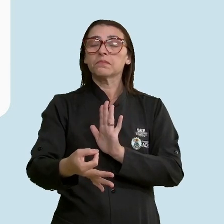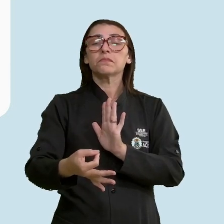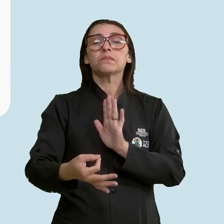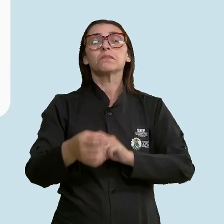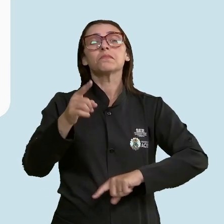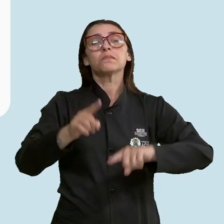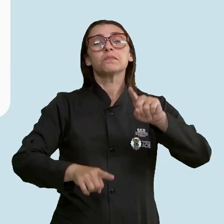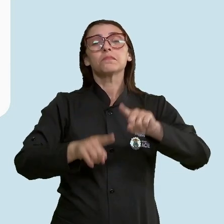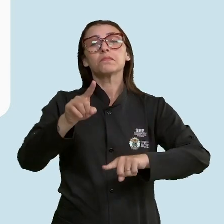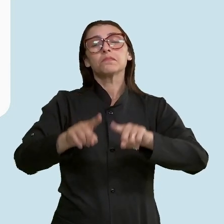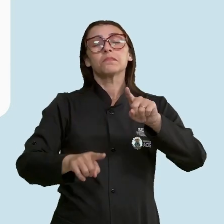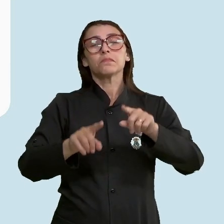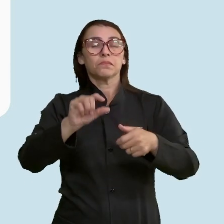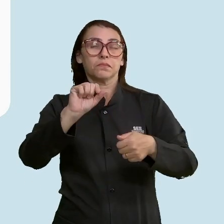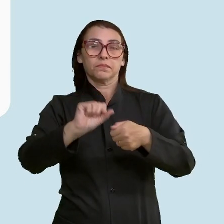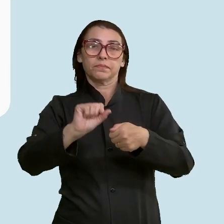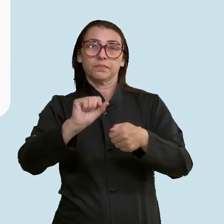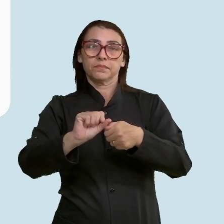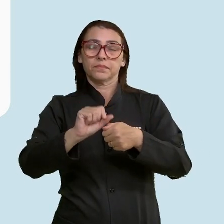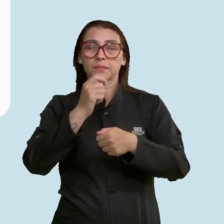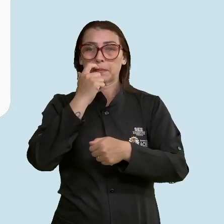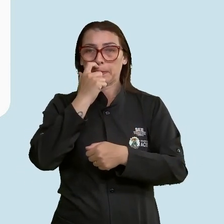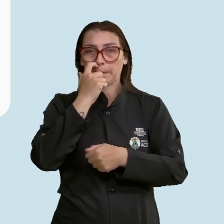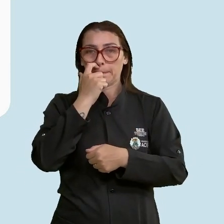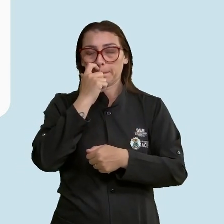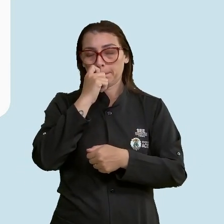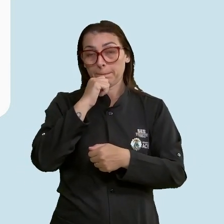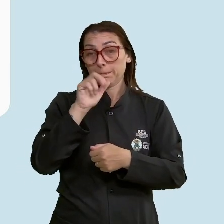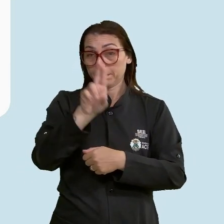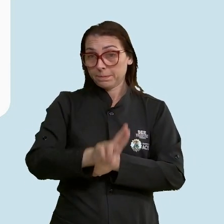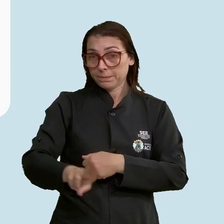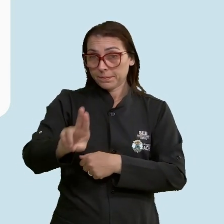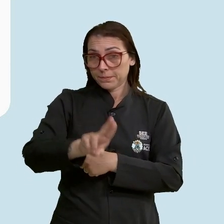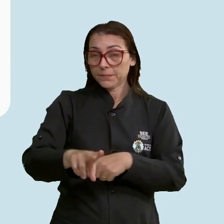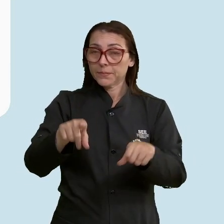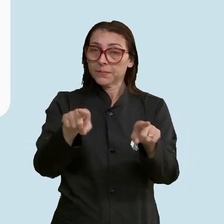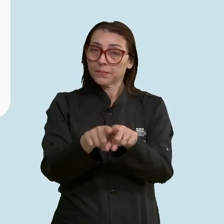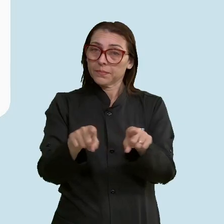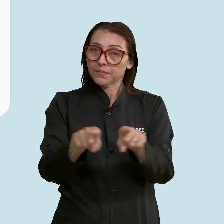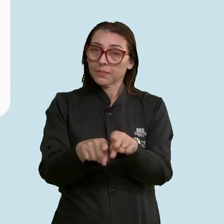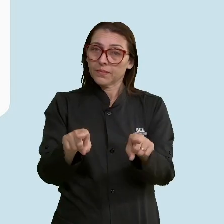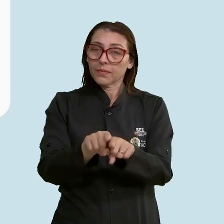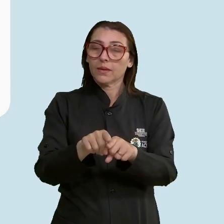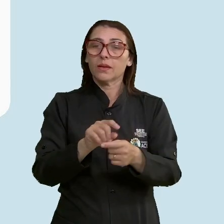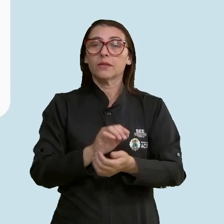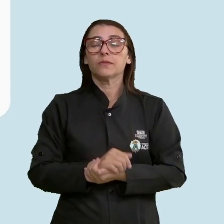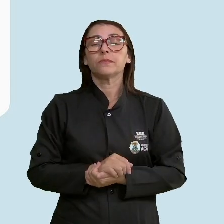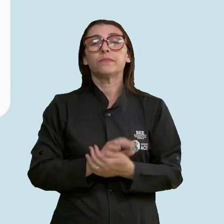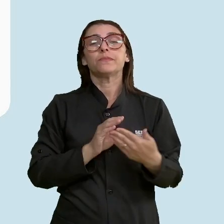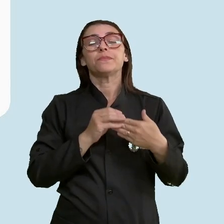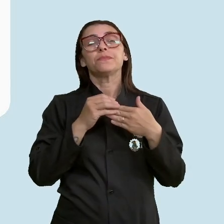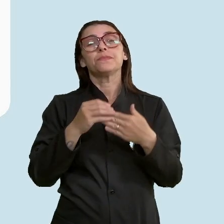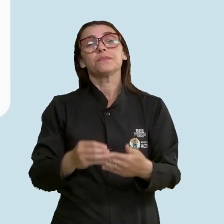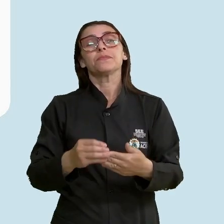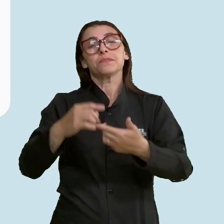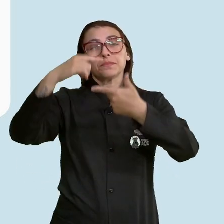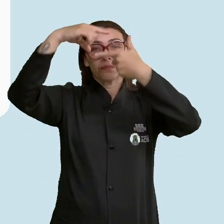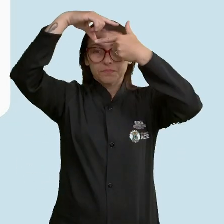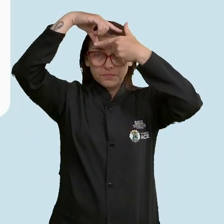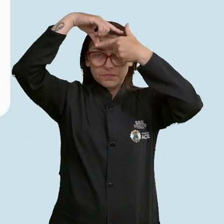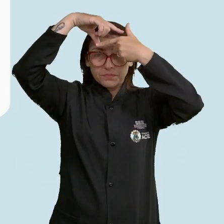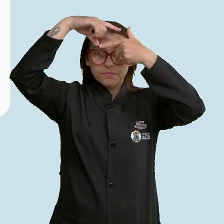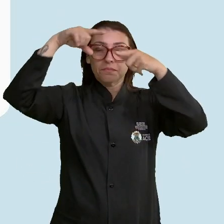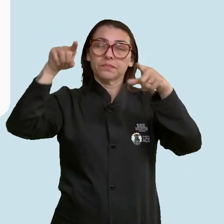criados, padronizados e consumidos, muitas vezes levando à alienação